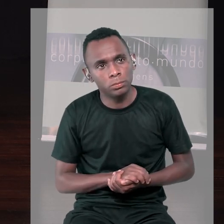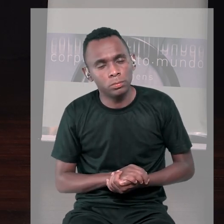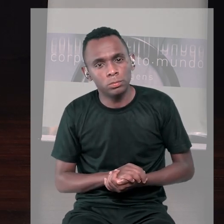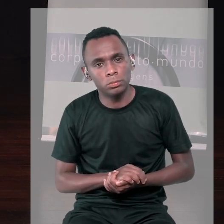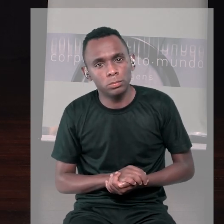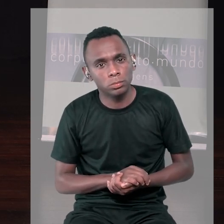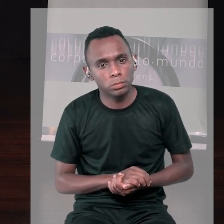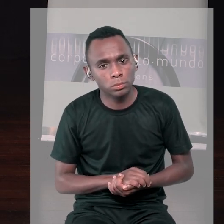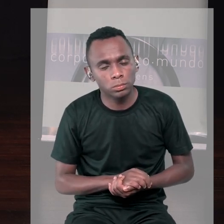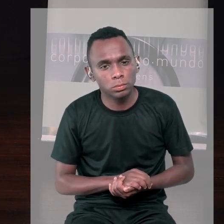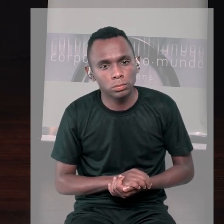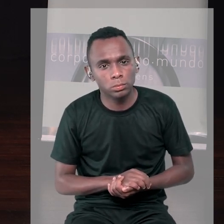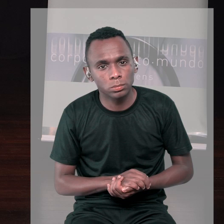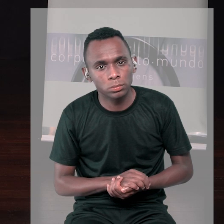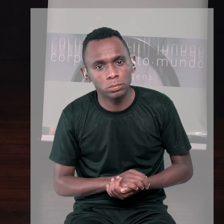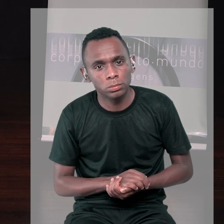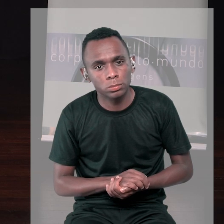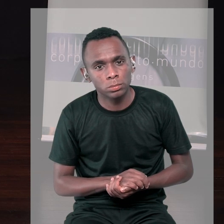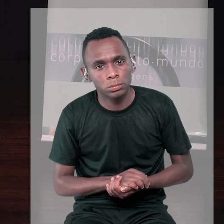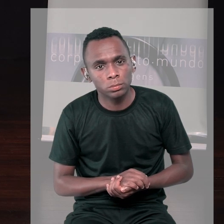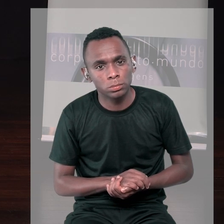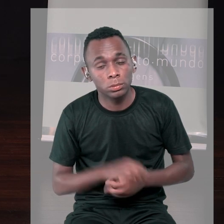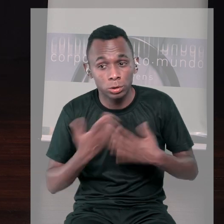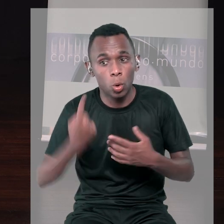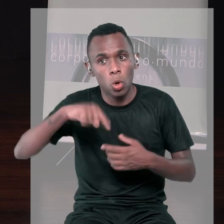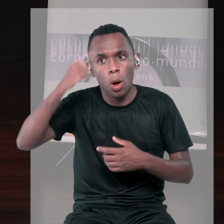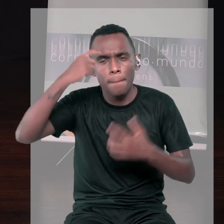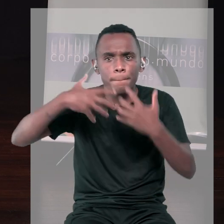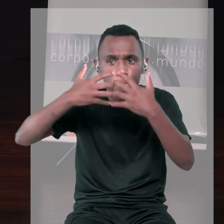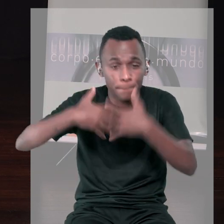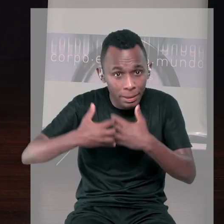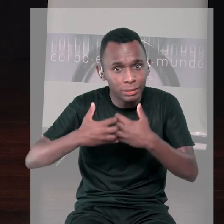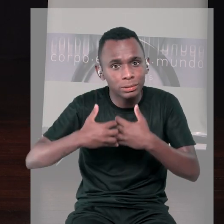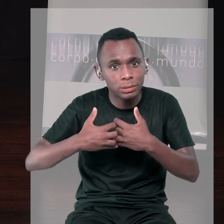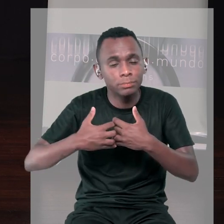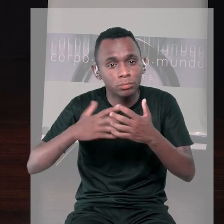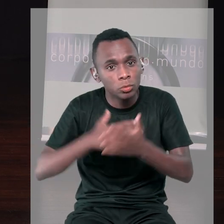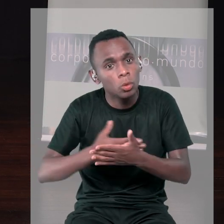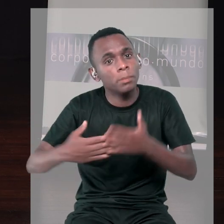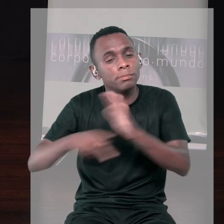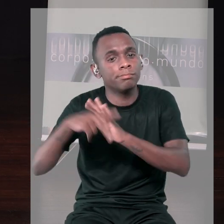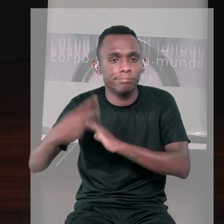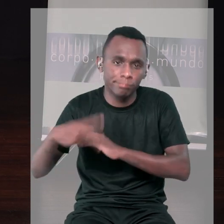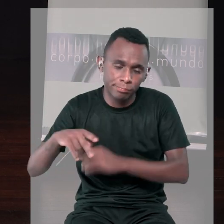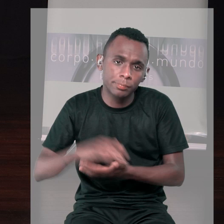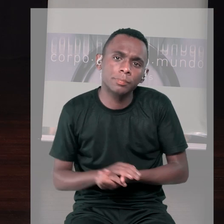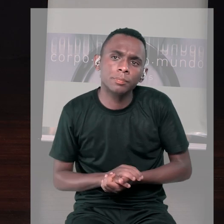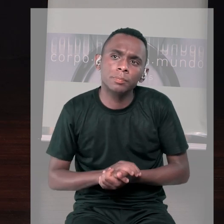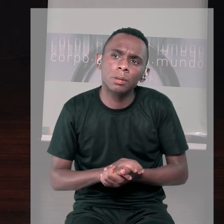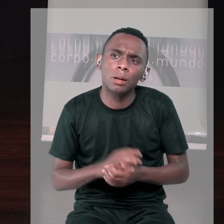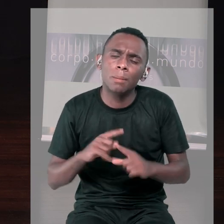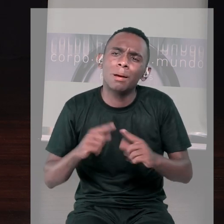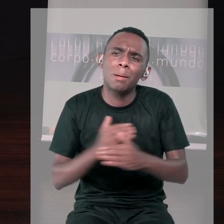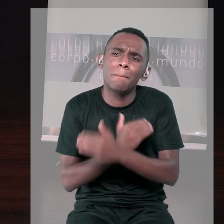Não que os termos não existissem antes, evidente, mas do jeito que a gente pensa hoje essa distinção nasce com ele, né? E ele morre sem ter